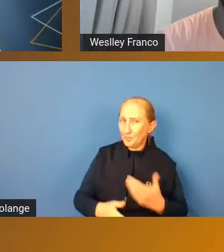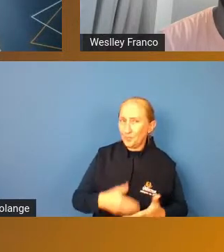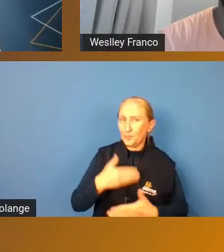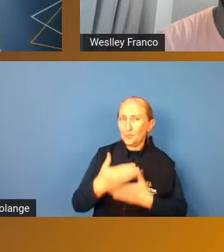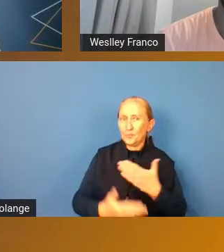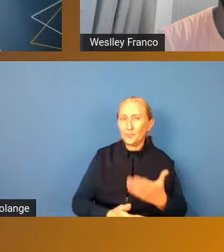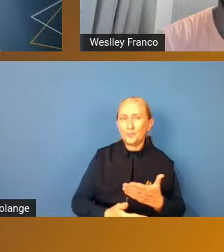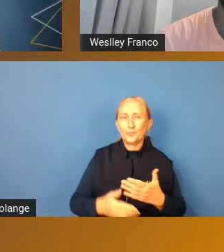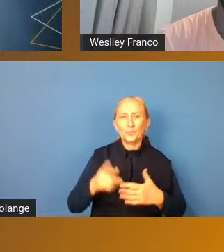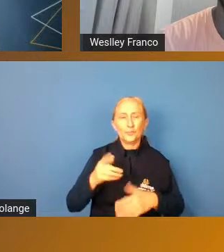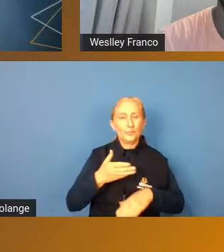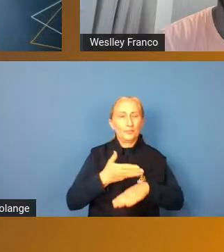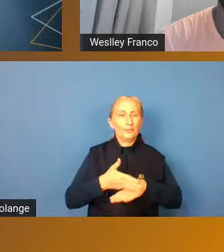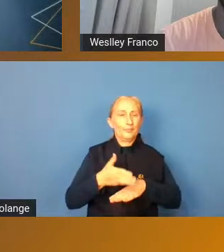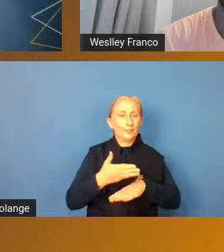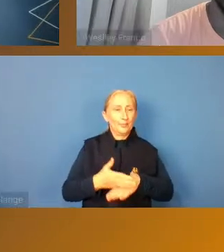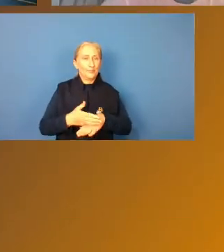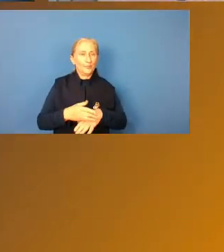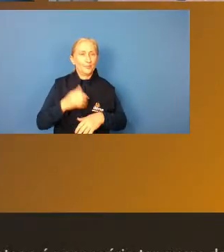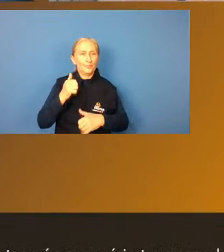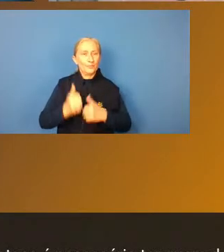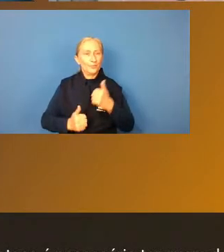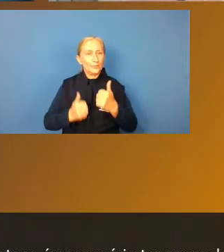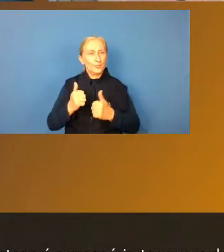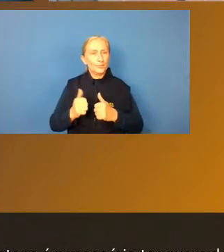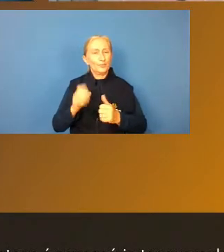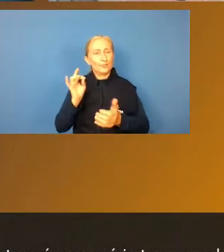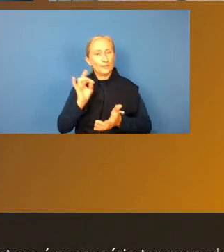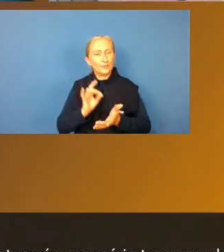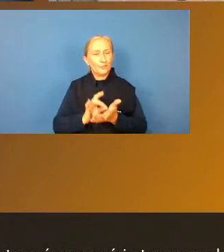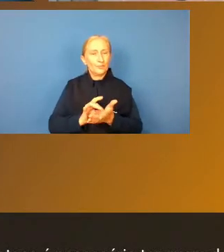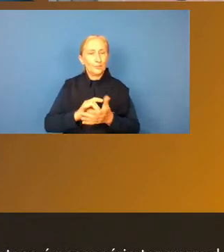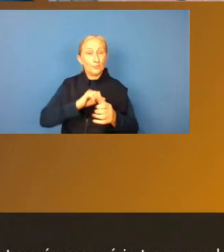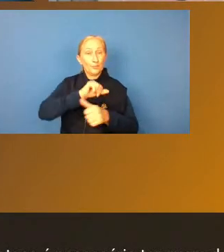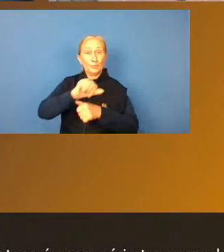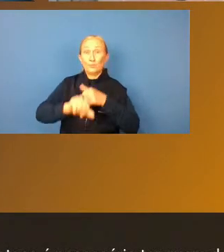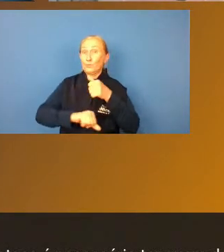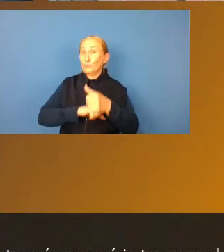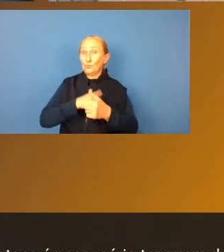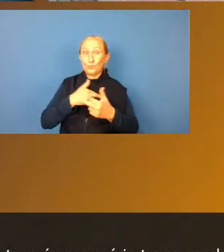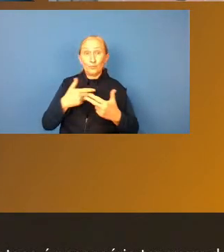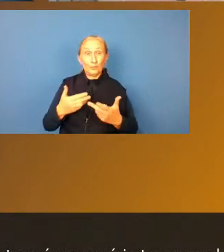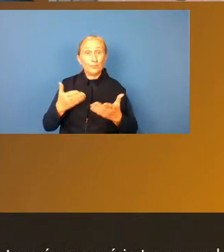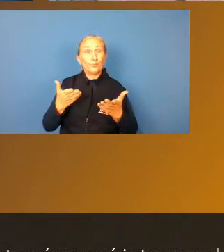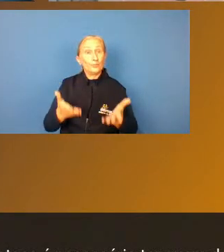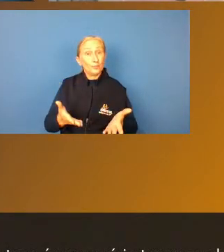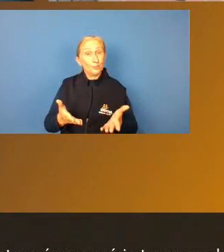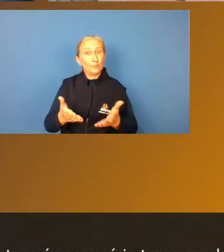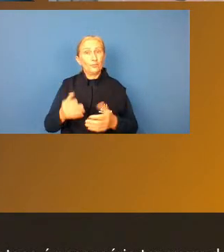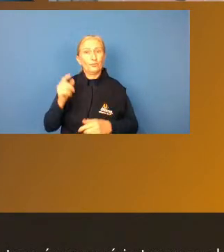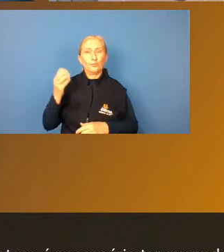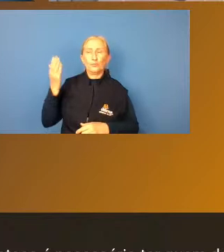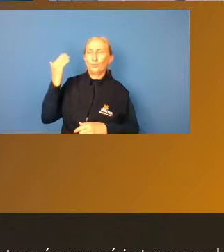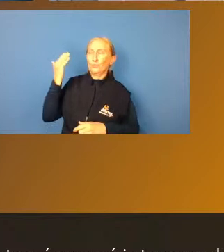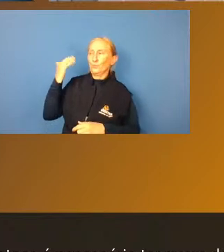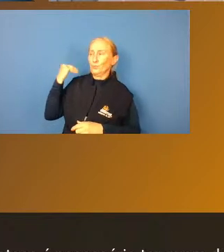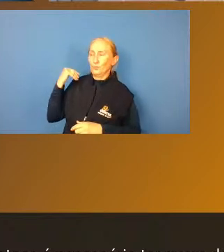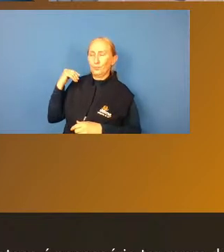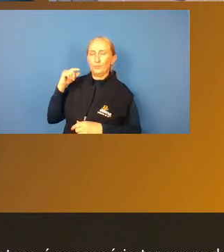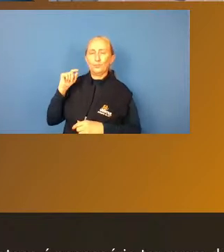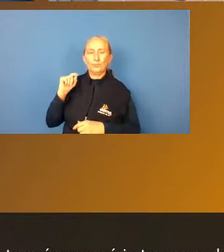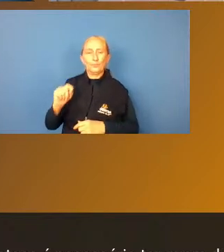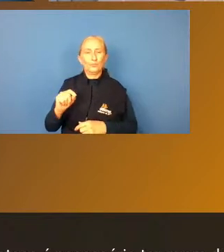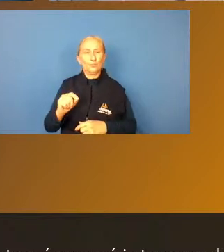longo da sua prática e o futebol realmente assim mudou muito em relação ao que era é